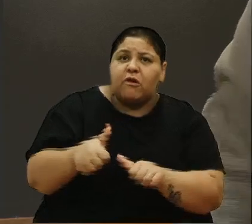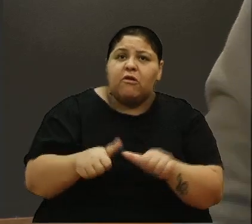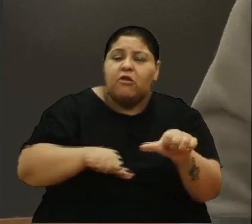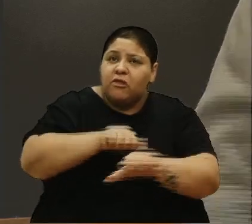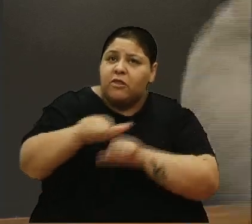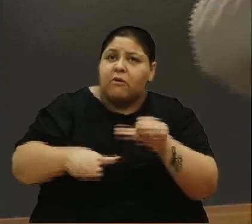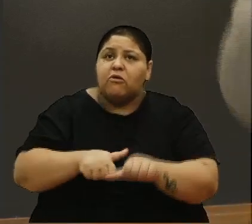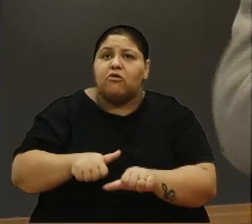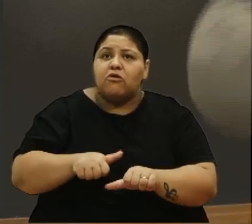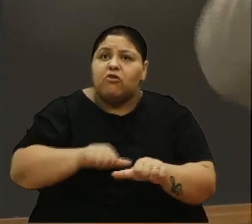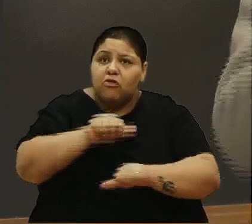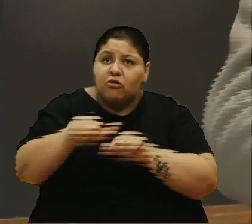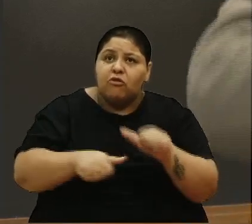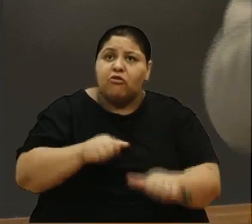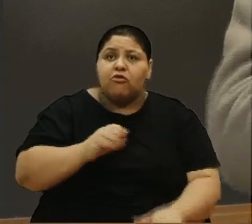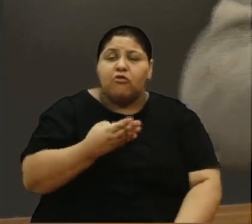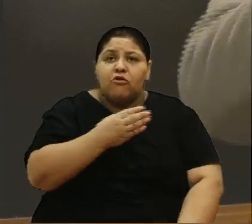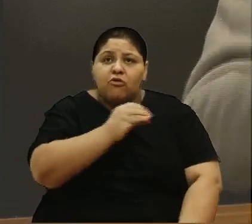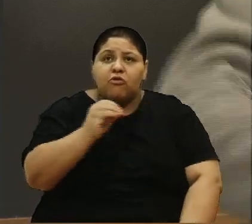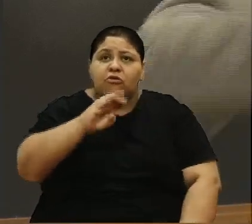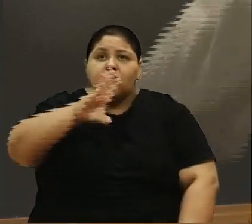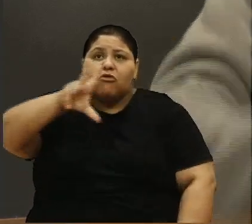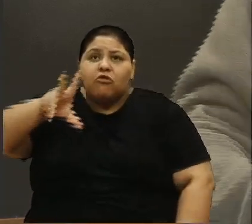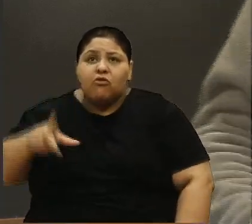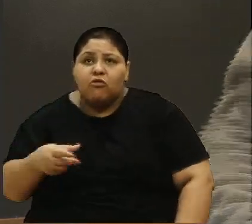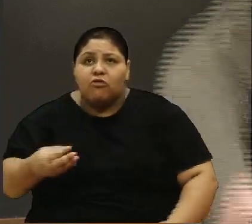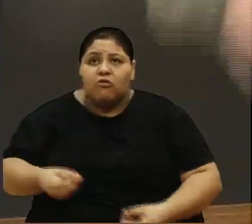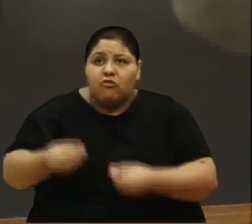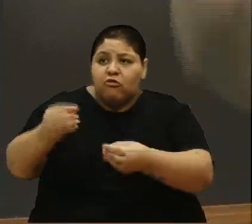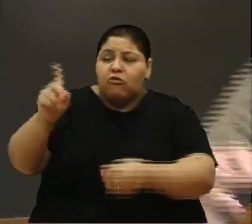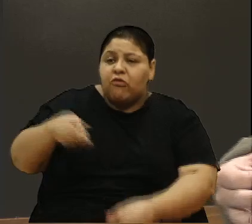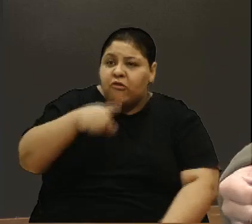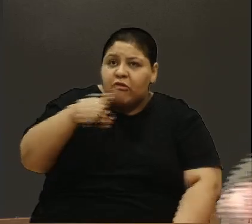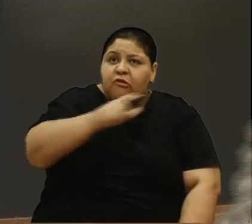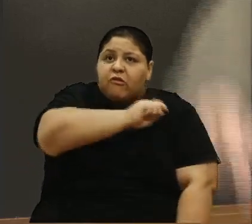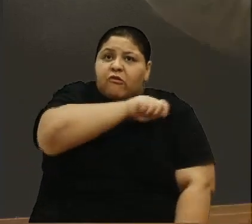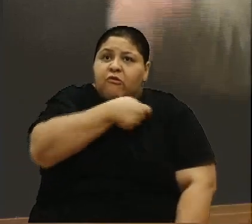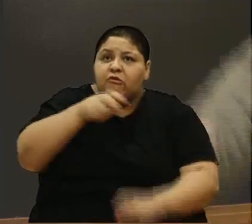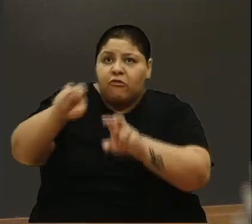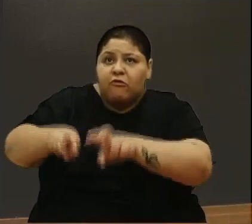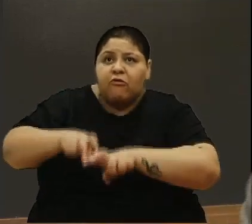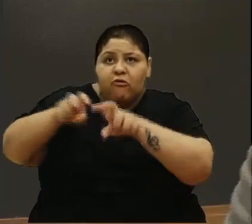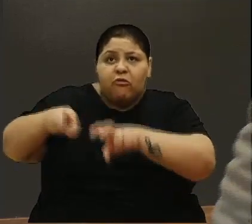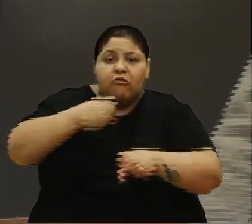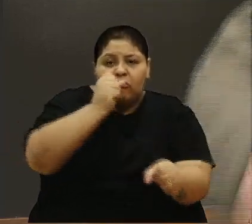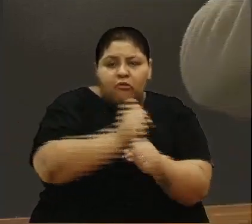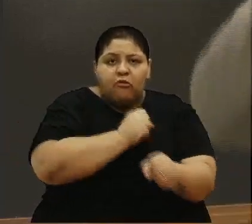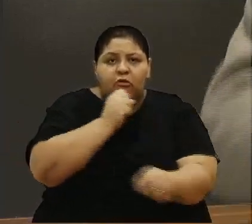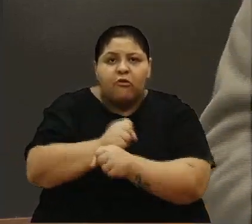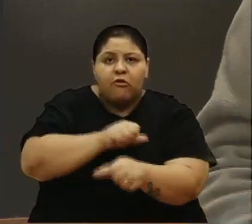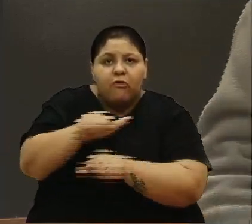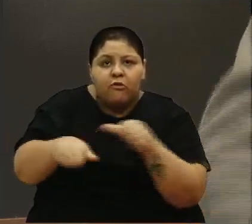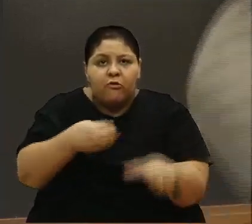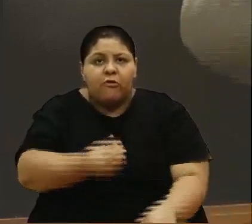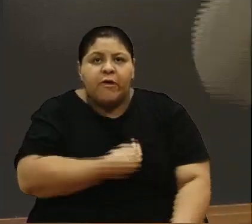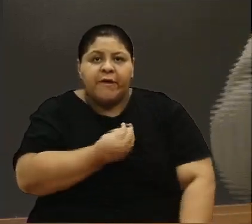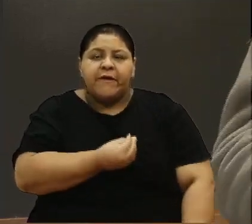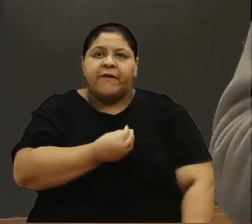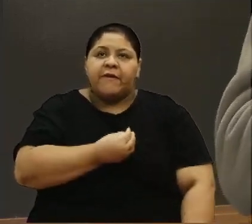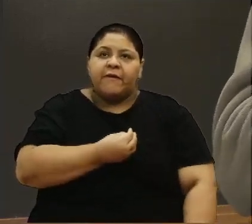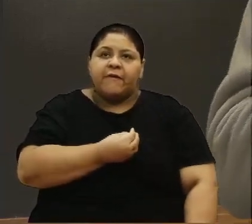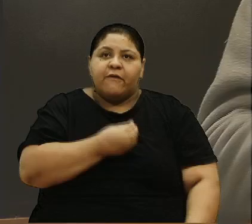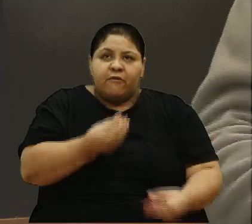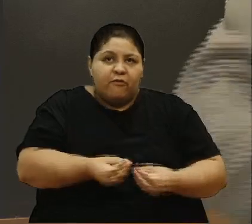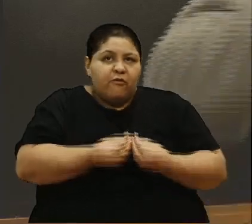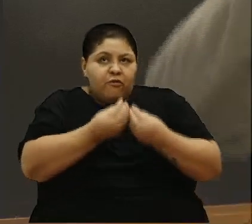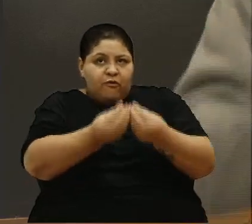nada para a senhora. O que muda é os 400 bilhões de reais que foram dados de isenção fiscal para o agronegócio nesse país por ano. O que muda na vida do senhor e da senhora é